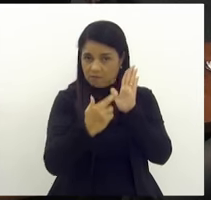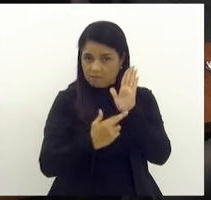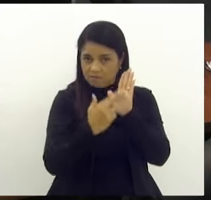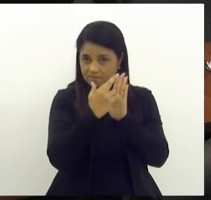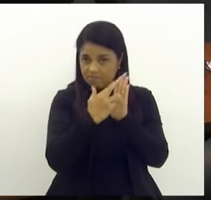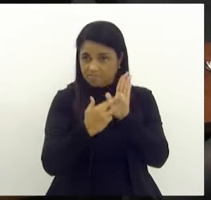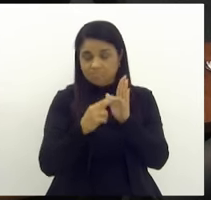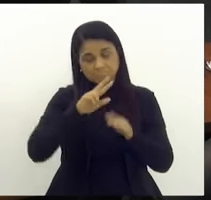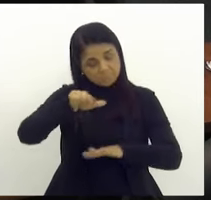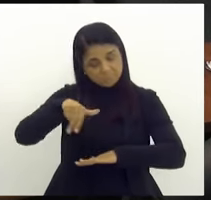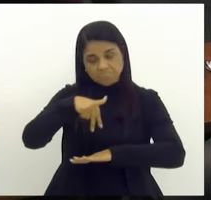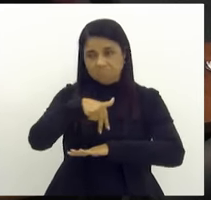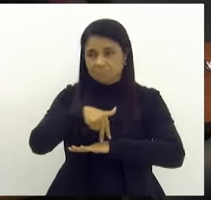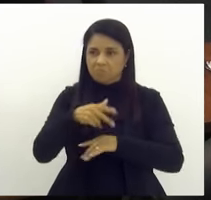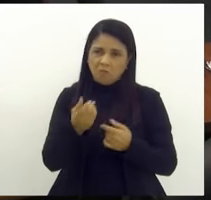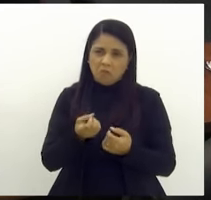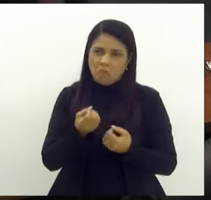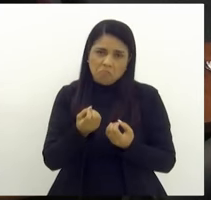tudo